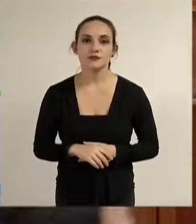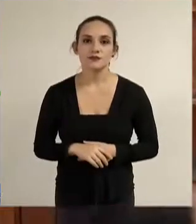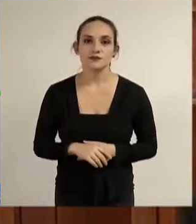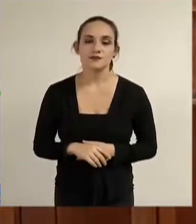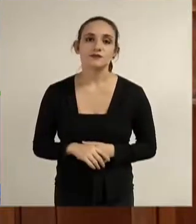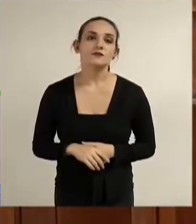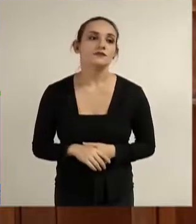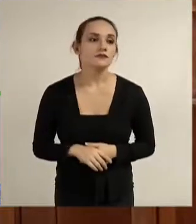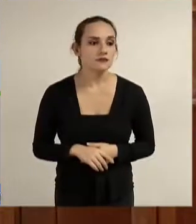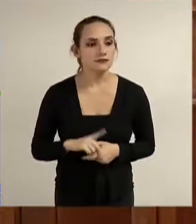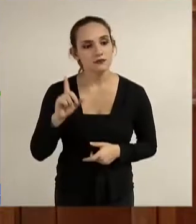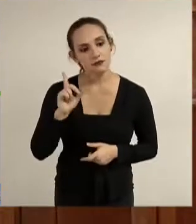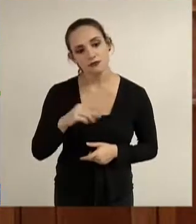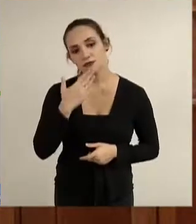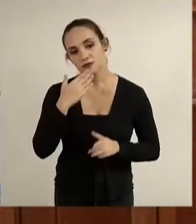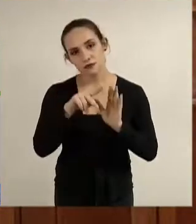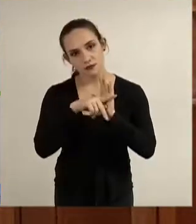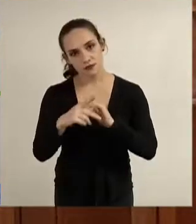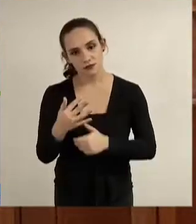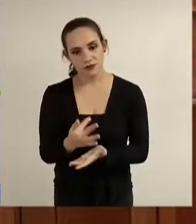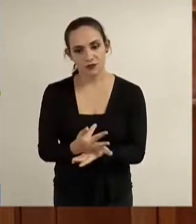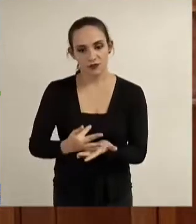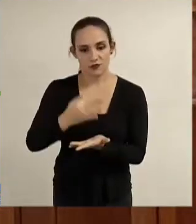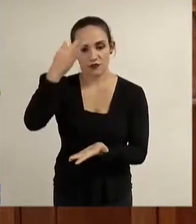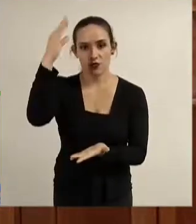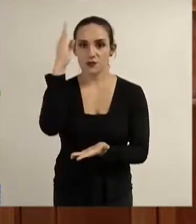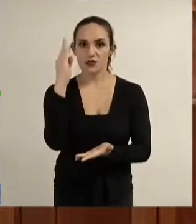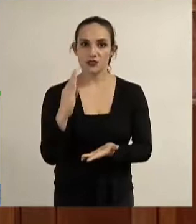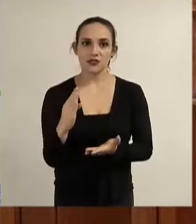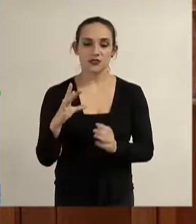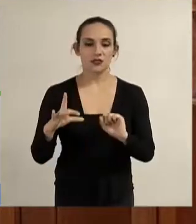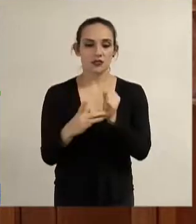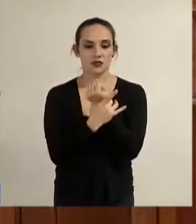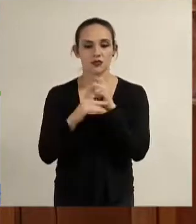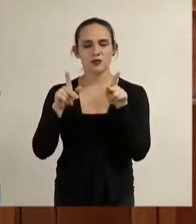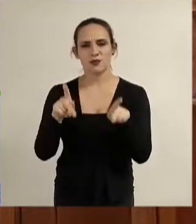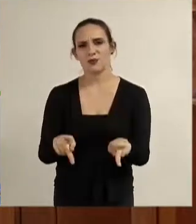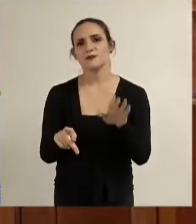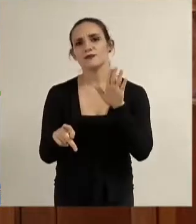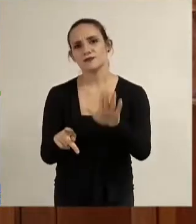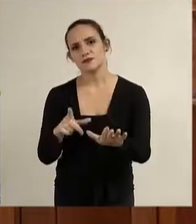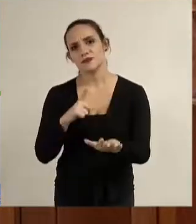encaminhada, solicitada pelo Fórum Brasileiro de Segurança Pública,